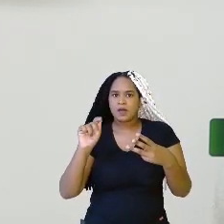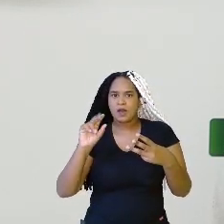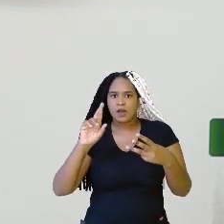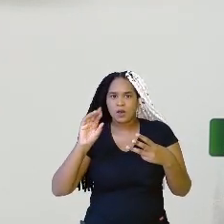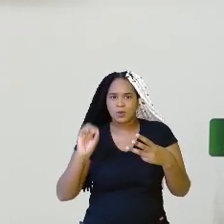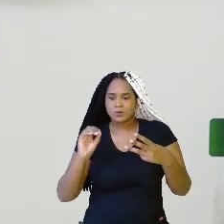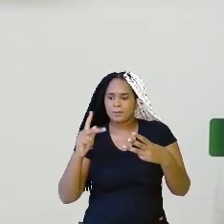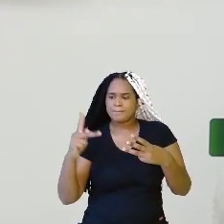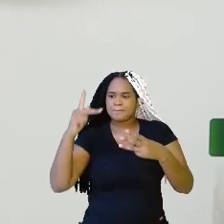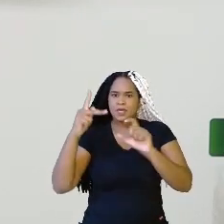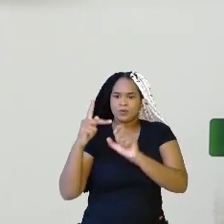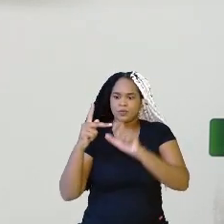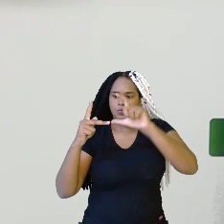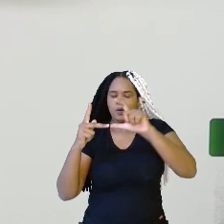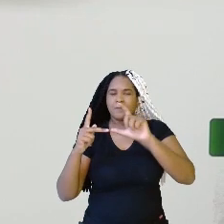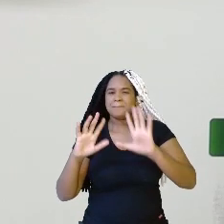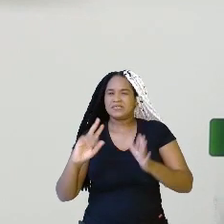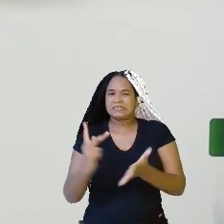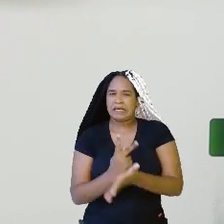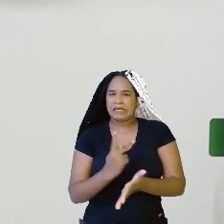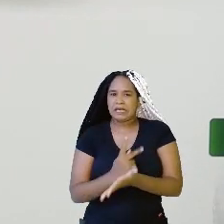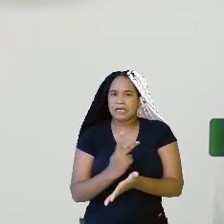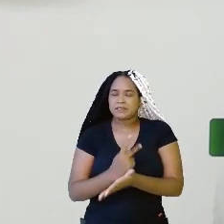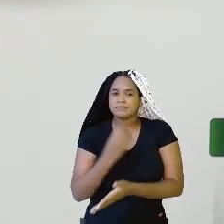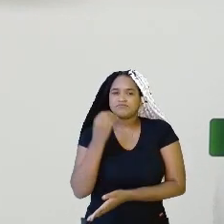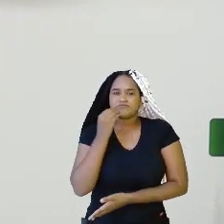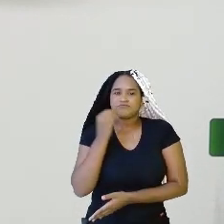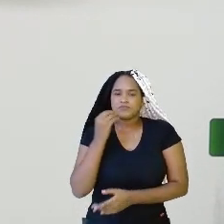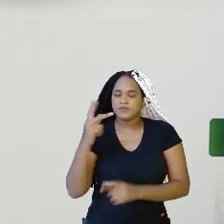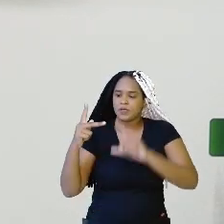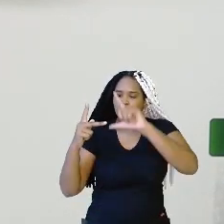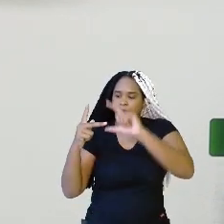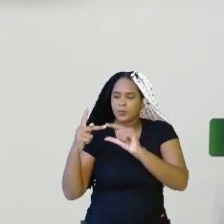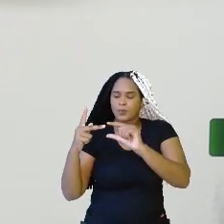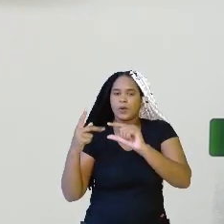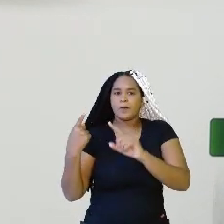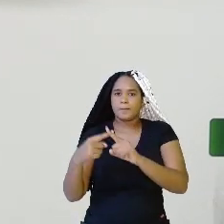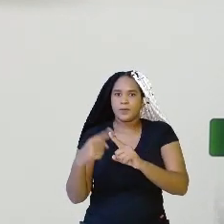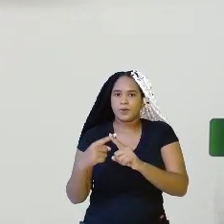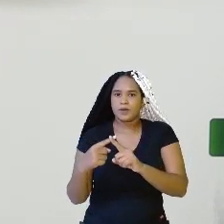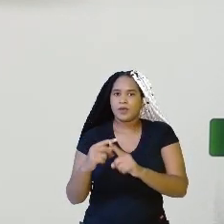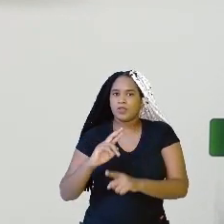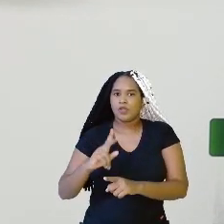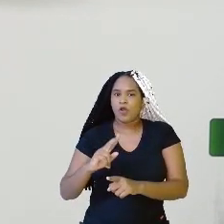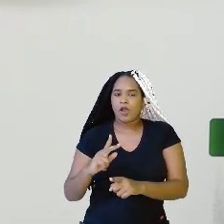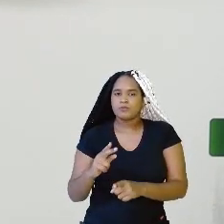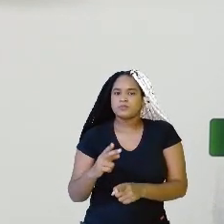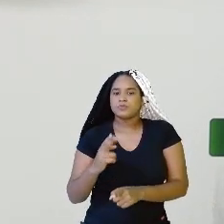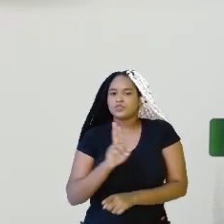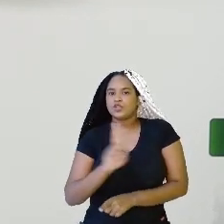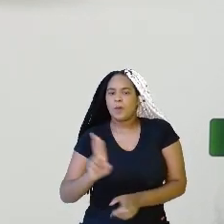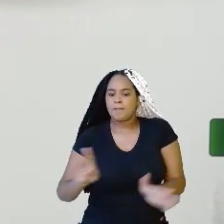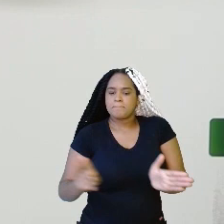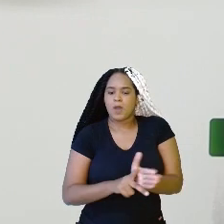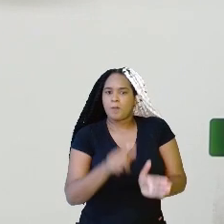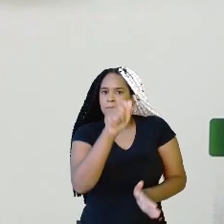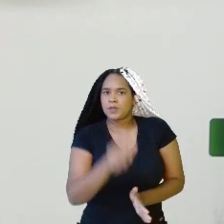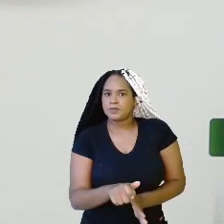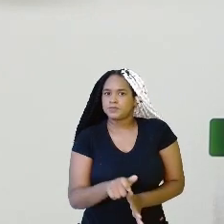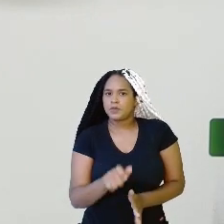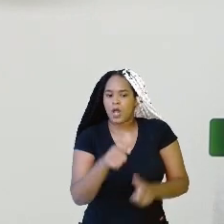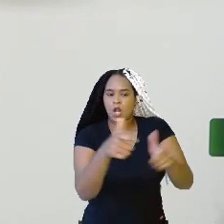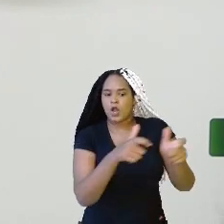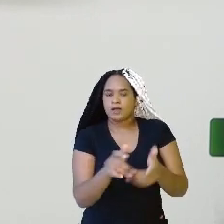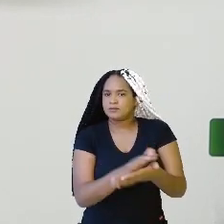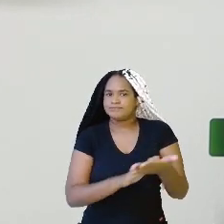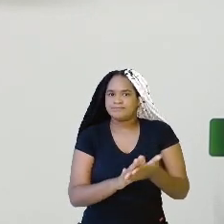vão desculpar, mas a palavra pássaro aí deveria estar com P minúsculo, porque não é nome próprio, nem é nome de lugar, de pessoa, tá